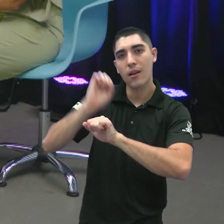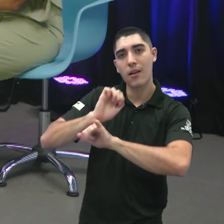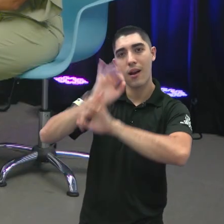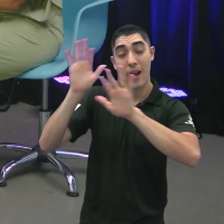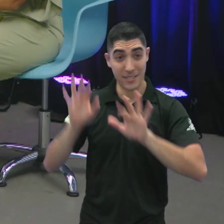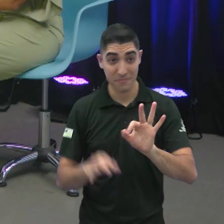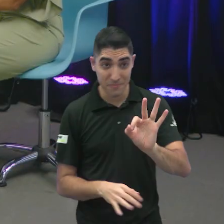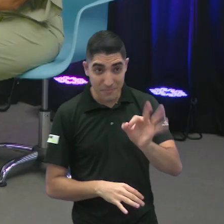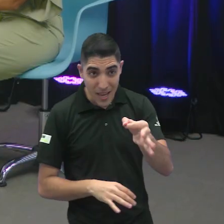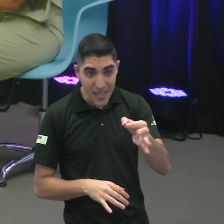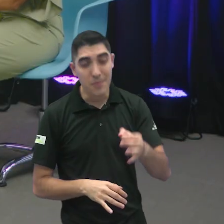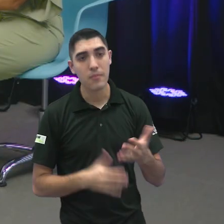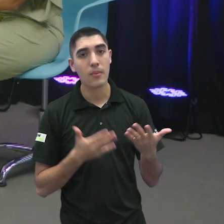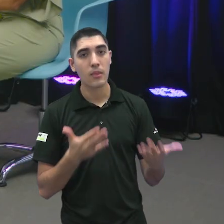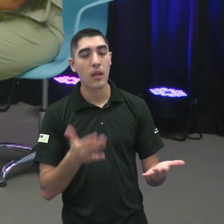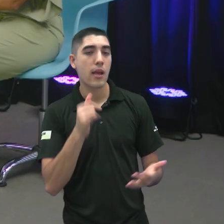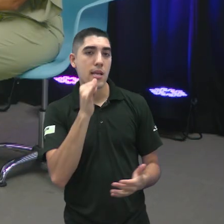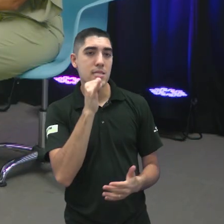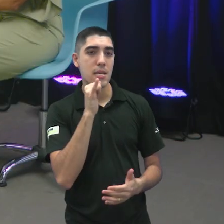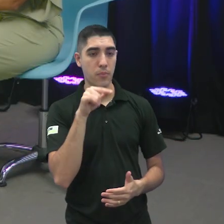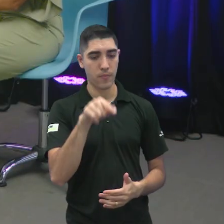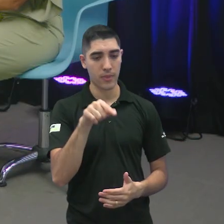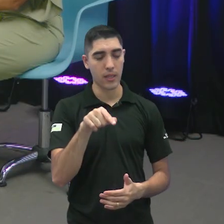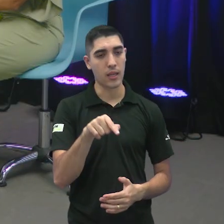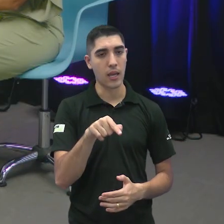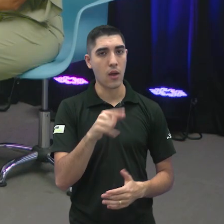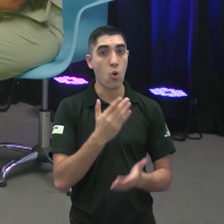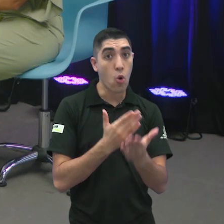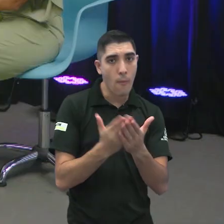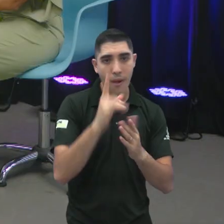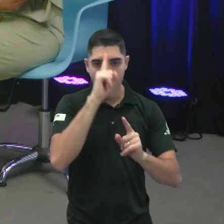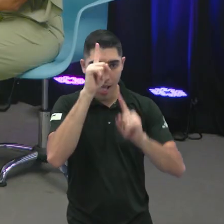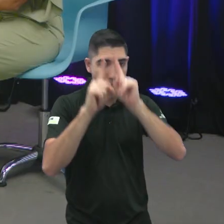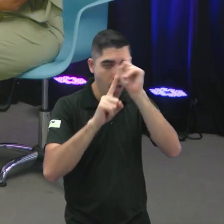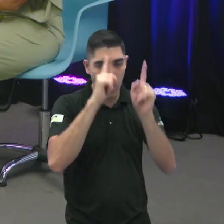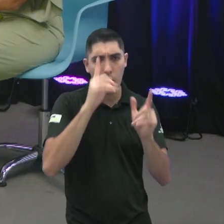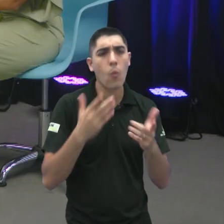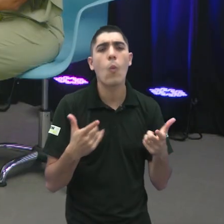Exatamente. E aí, o que acontece? Durante o período da formação desse traço, é no